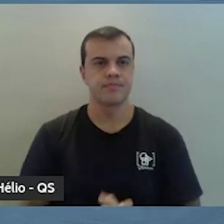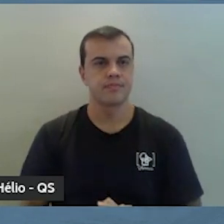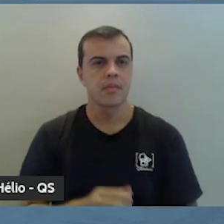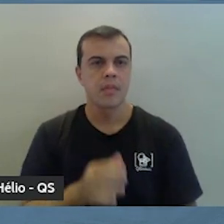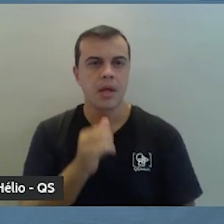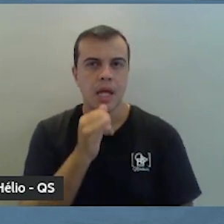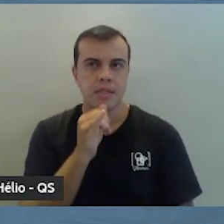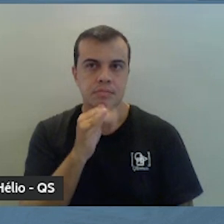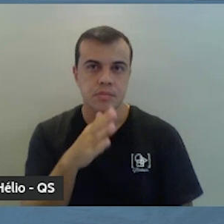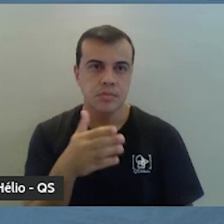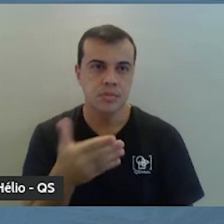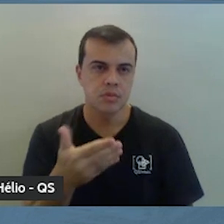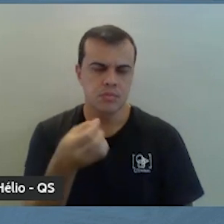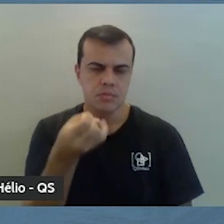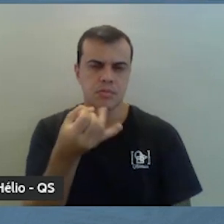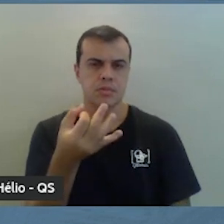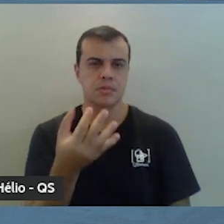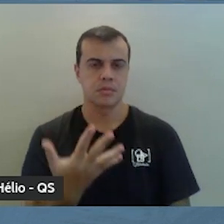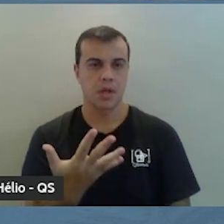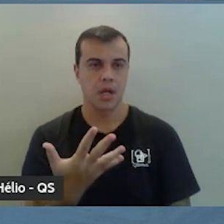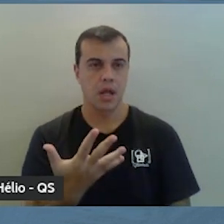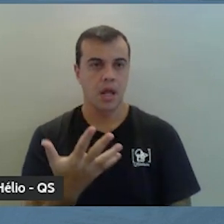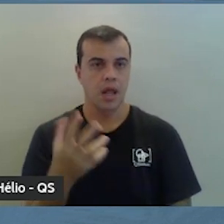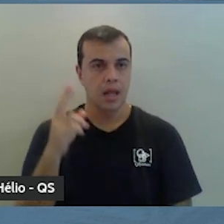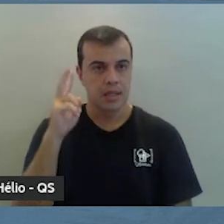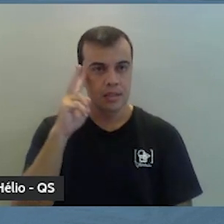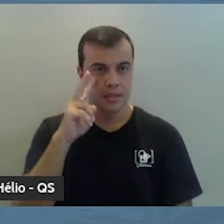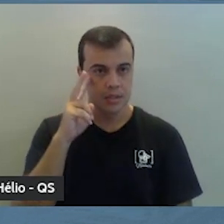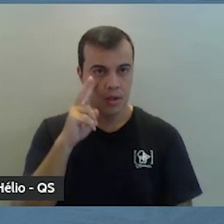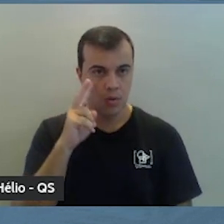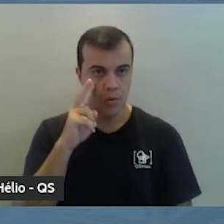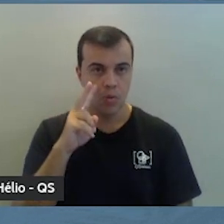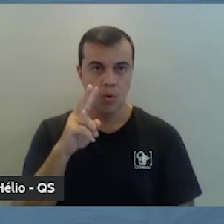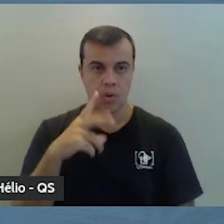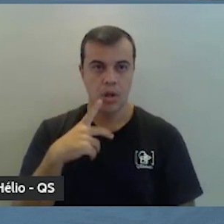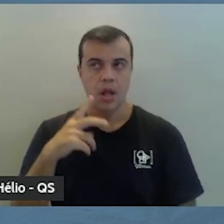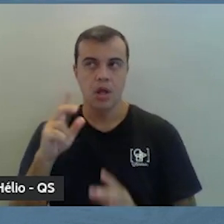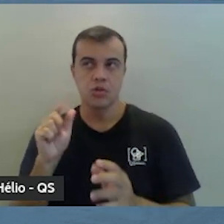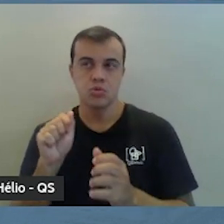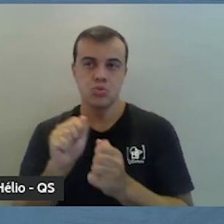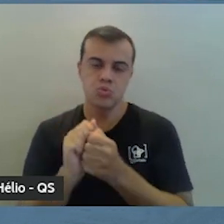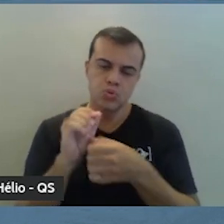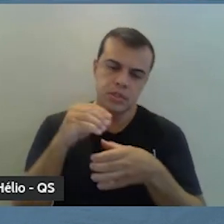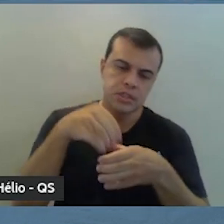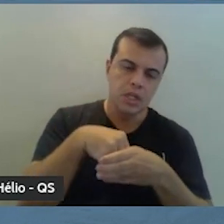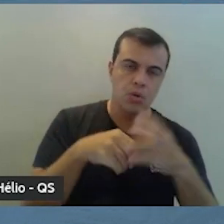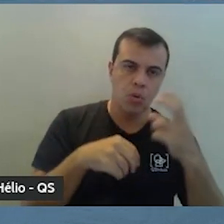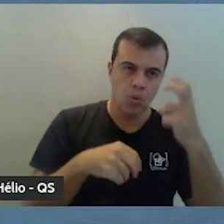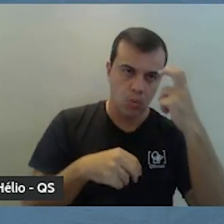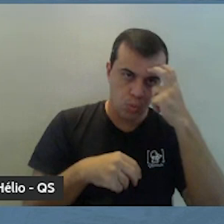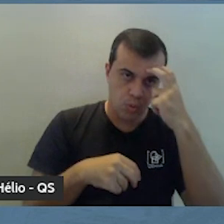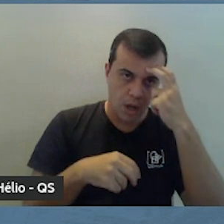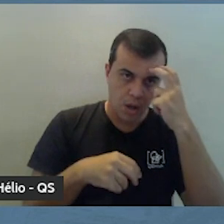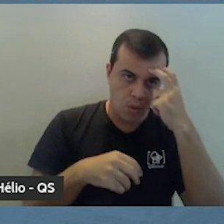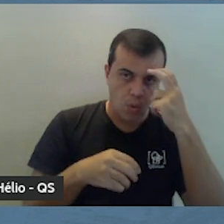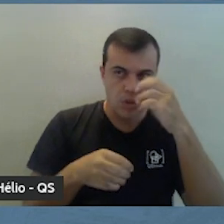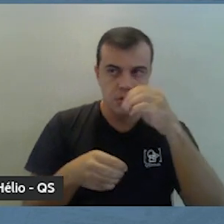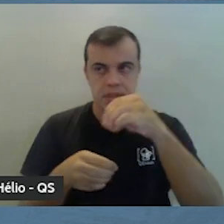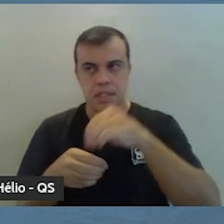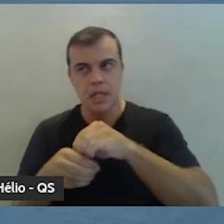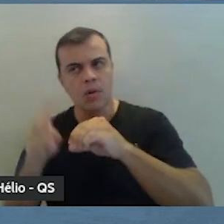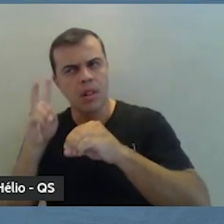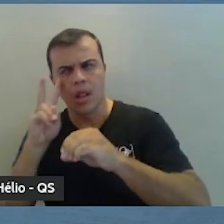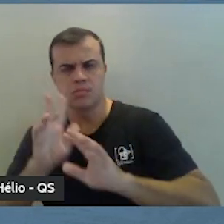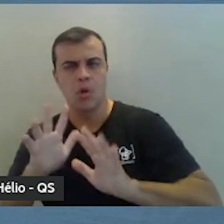assim dizer, a grosso modo, a tradição engloba a cultura, não o contrário, né? A cultura engloba